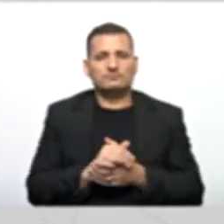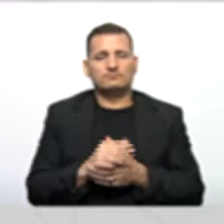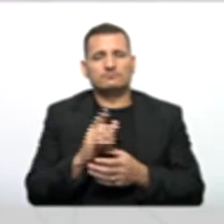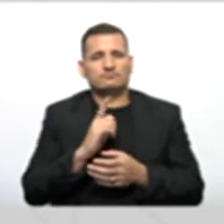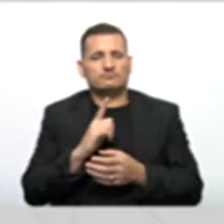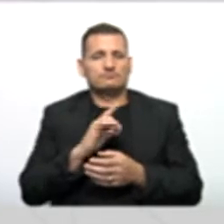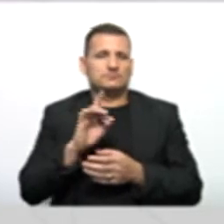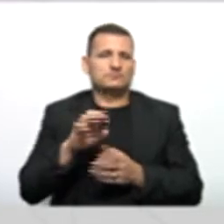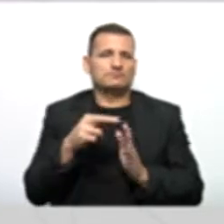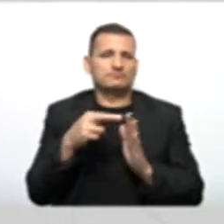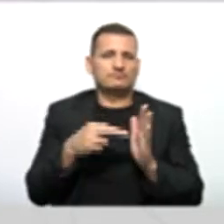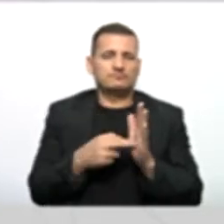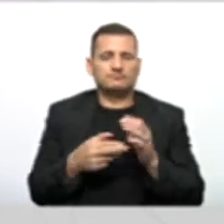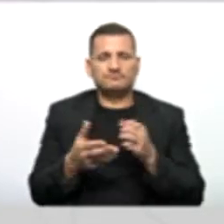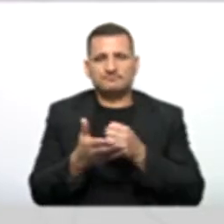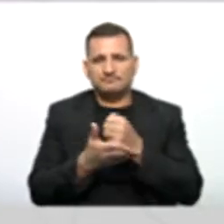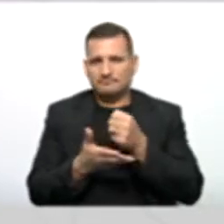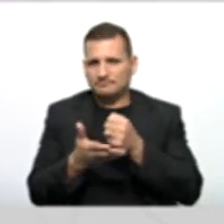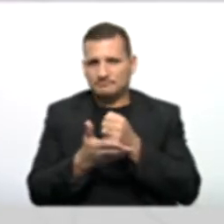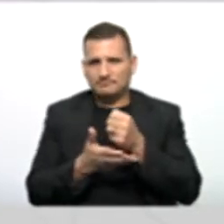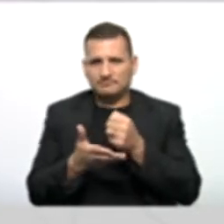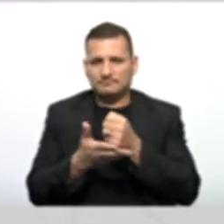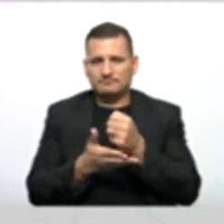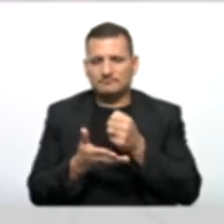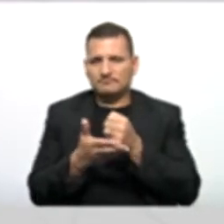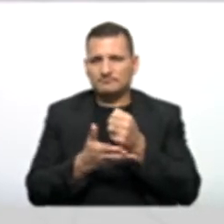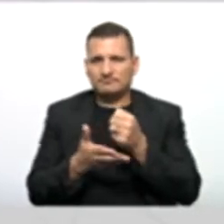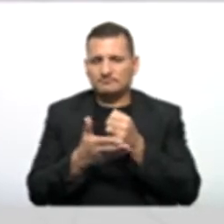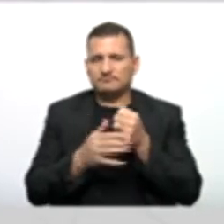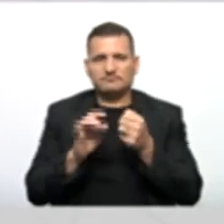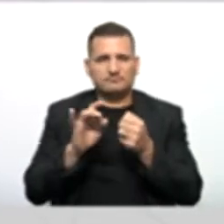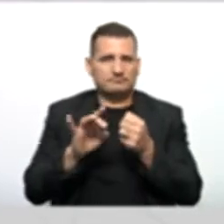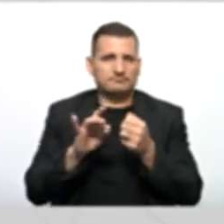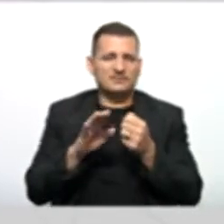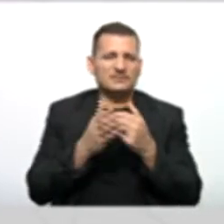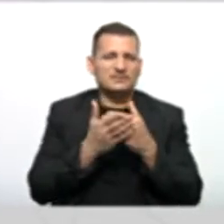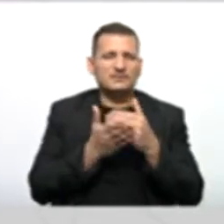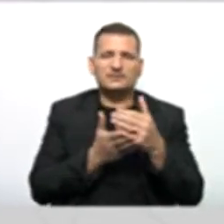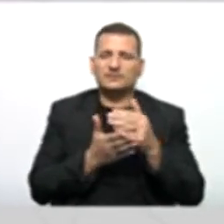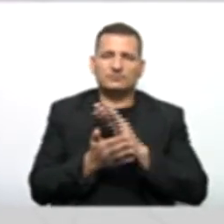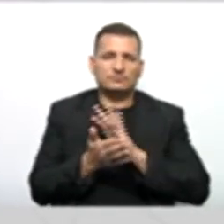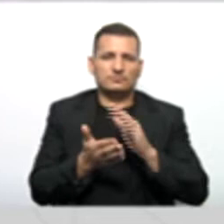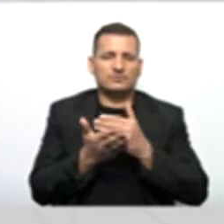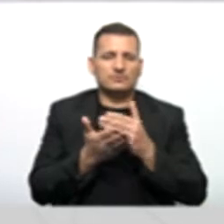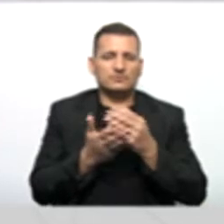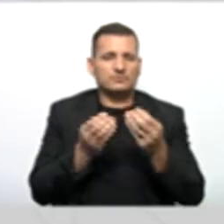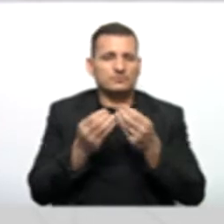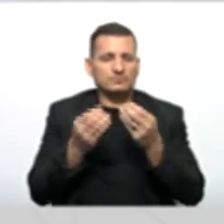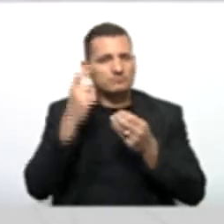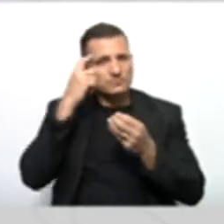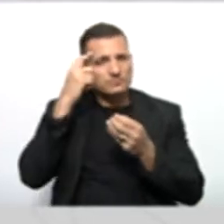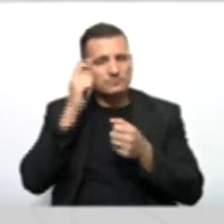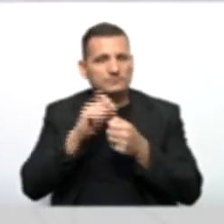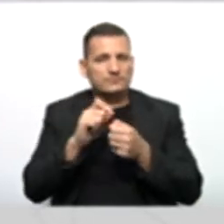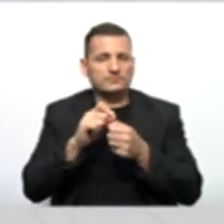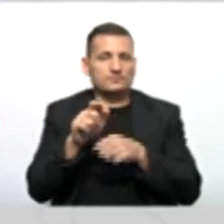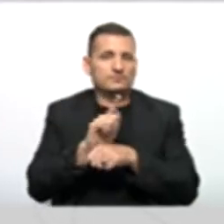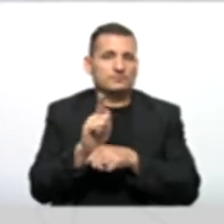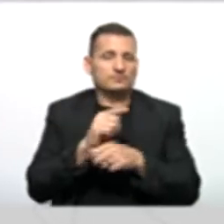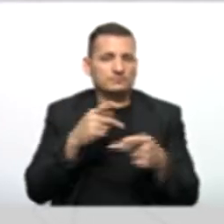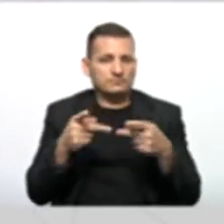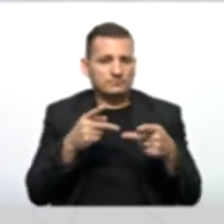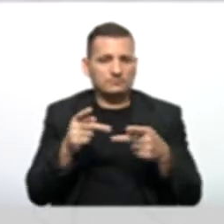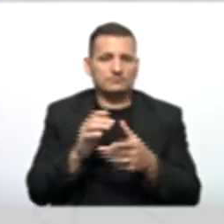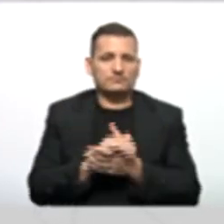algumas diretrizes básicas que a gente estava ali ainda pensando no início, né, de como que a gente vai fazer o gerenciamento de projetos. A